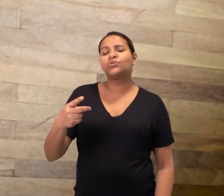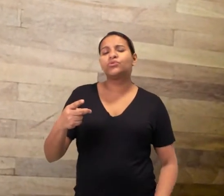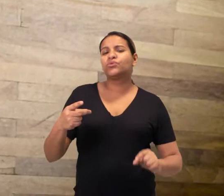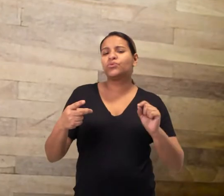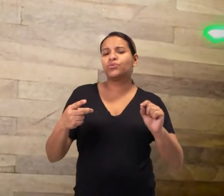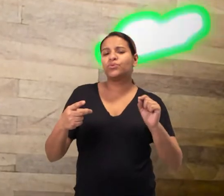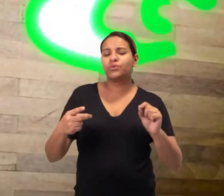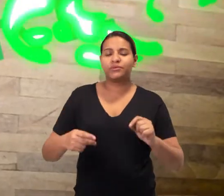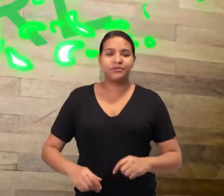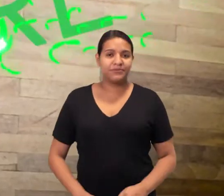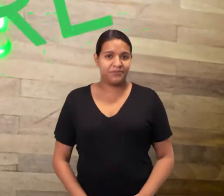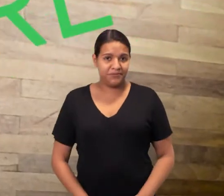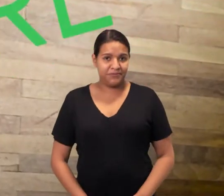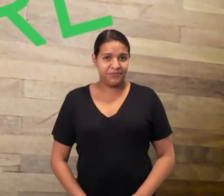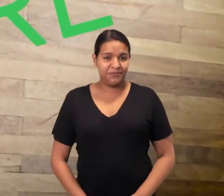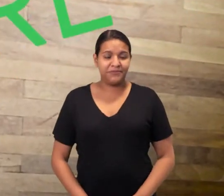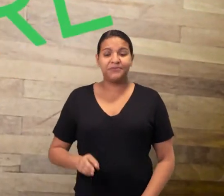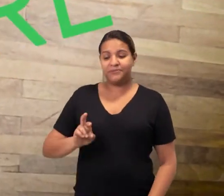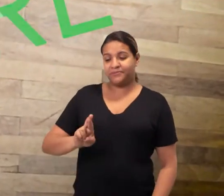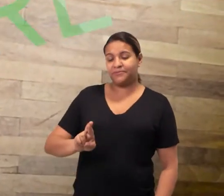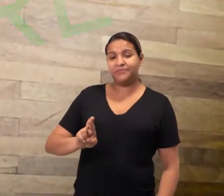2.